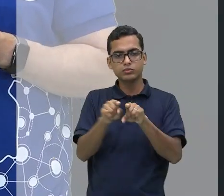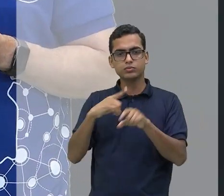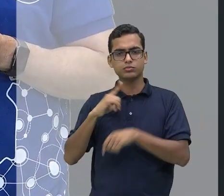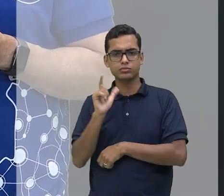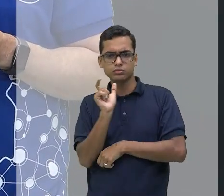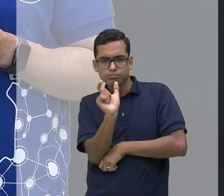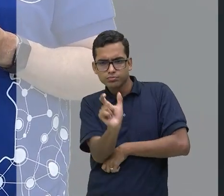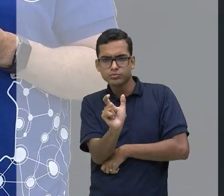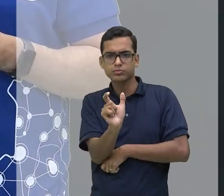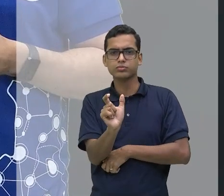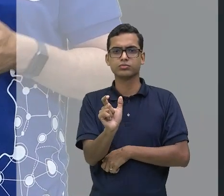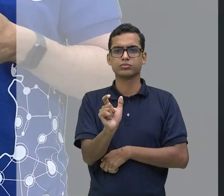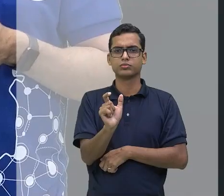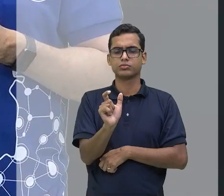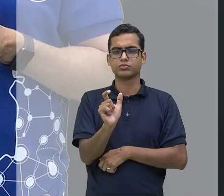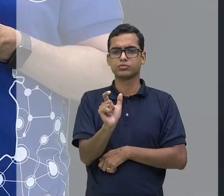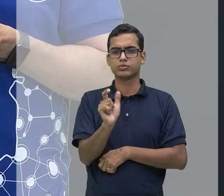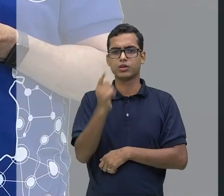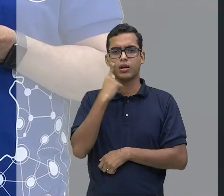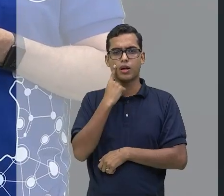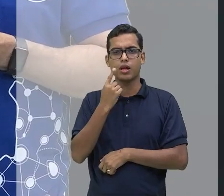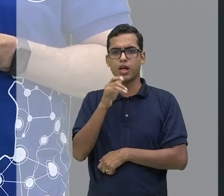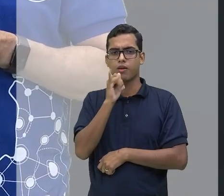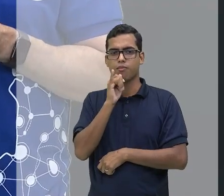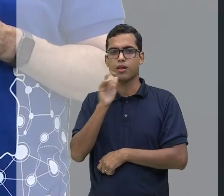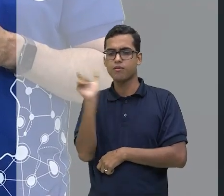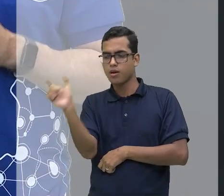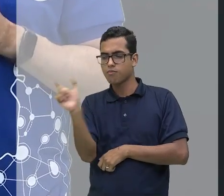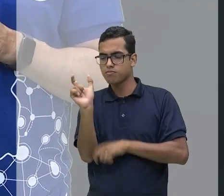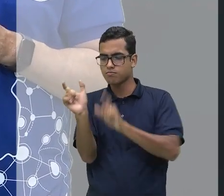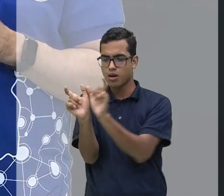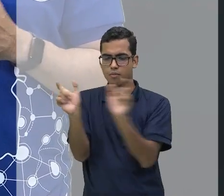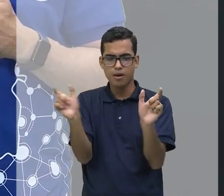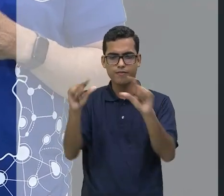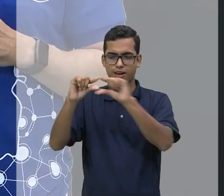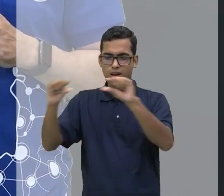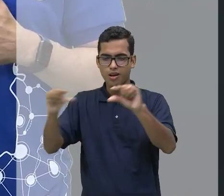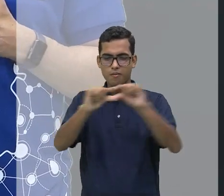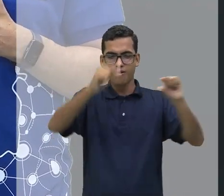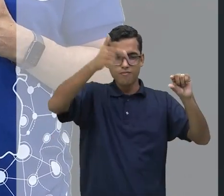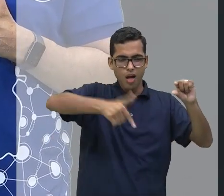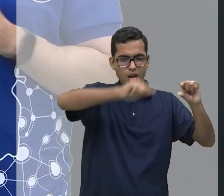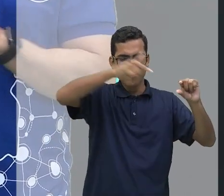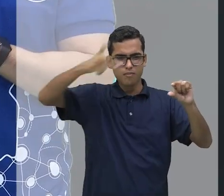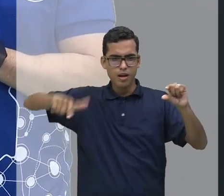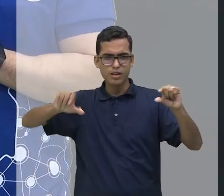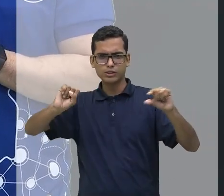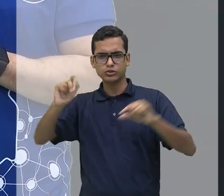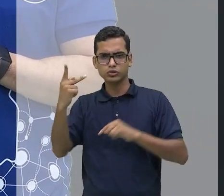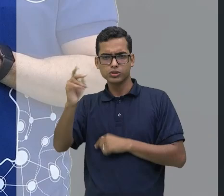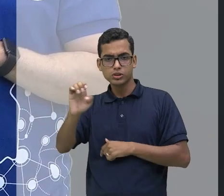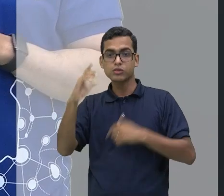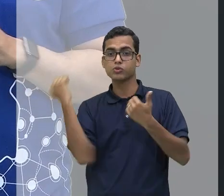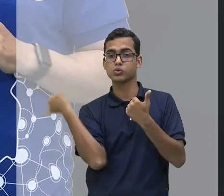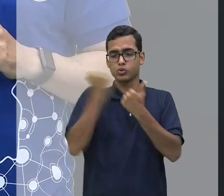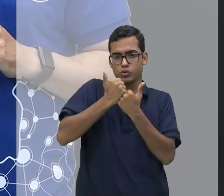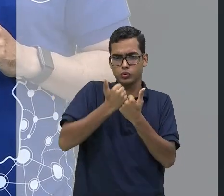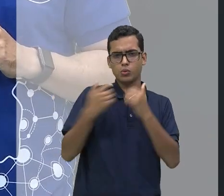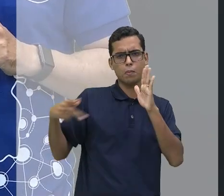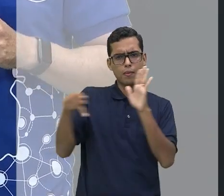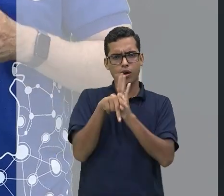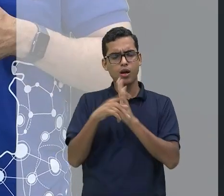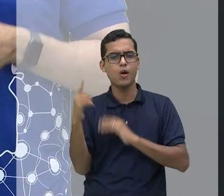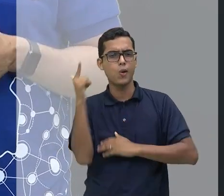vou empobrecer o meu texto. Para evitar esse tipo de situação, eu vou substituir, né? Eu vou colocar, então, uma conjunção.